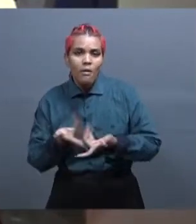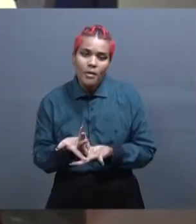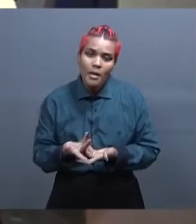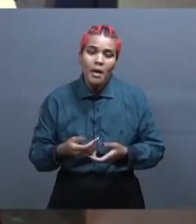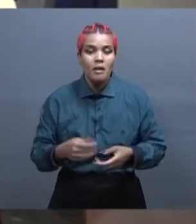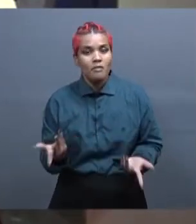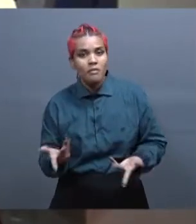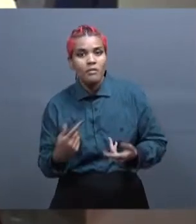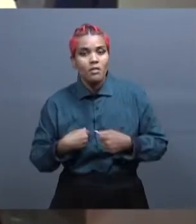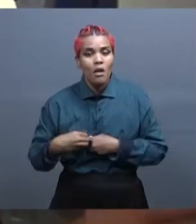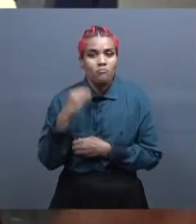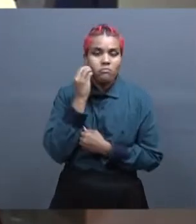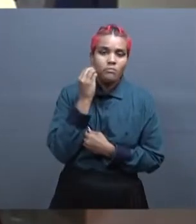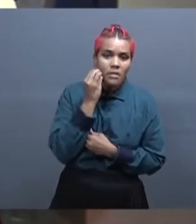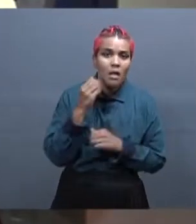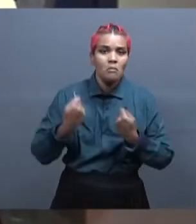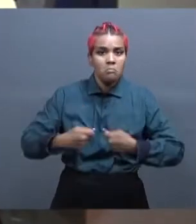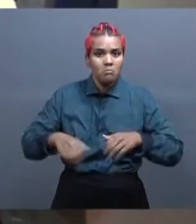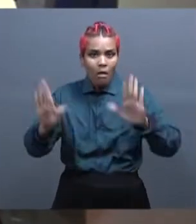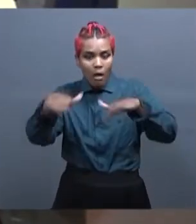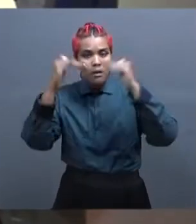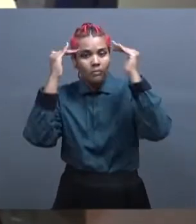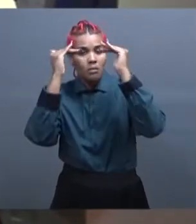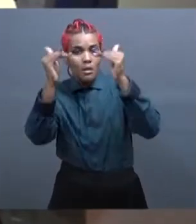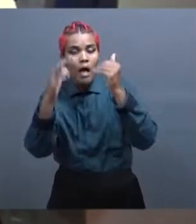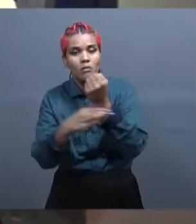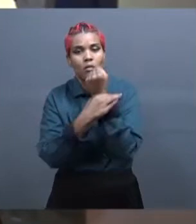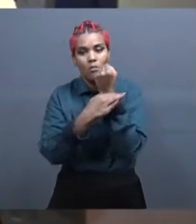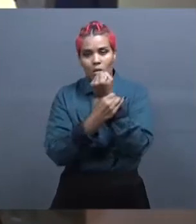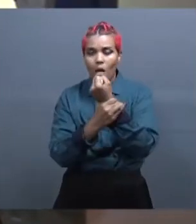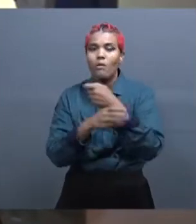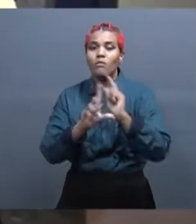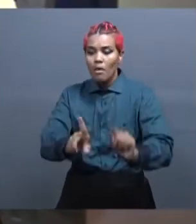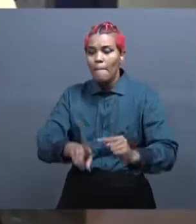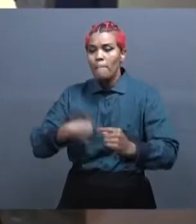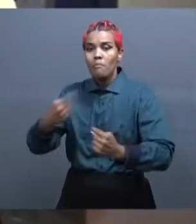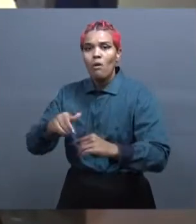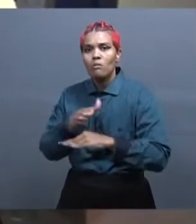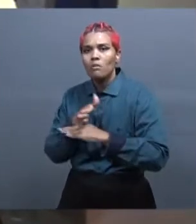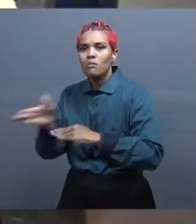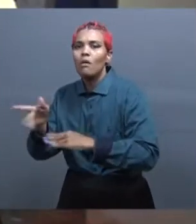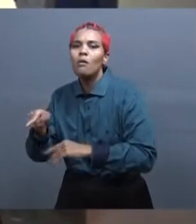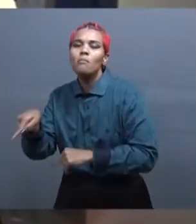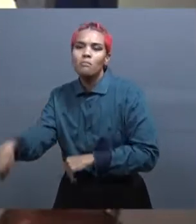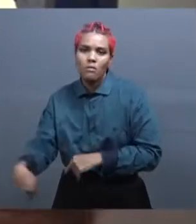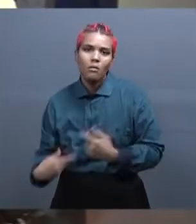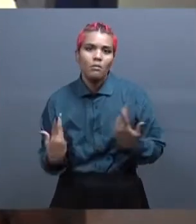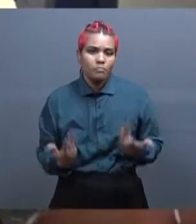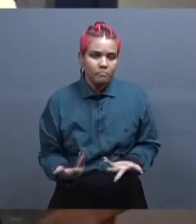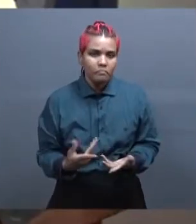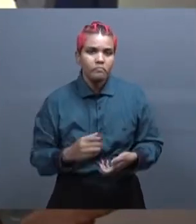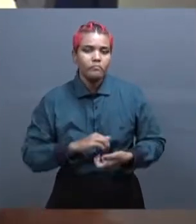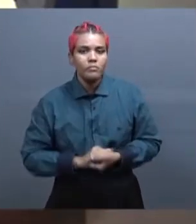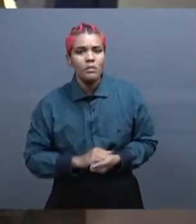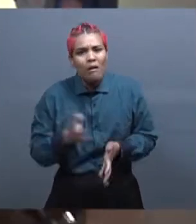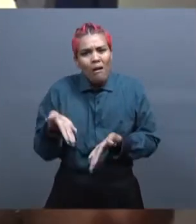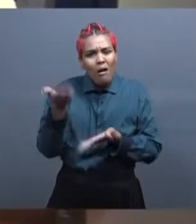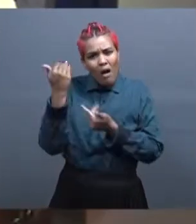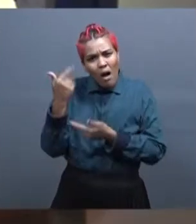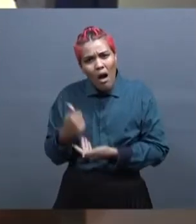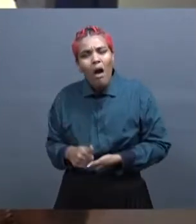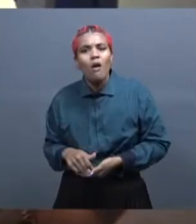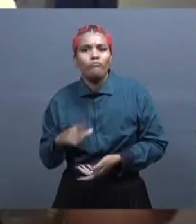ele também tem que respeitar as normas de segurança fora né antigamente a gente é trabalhava com materiais